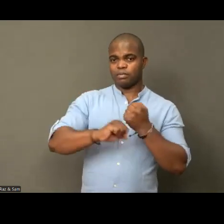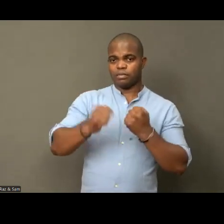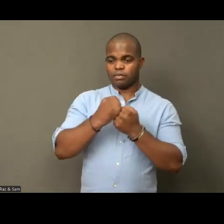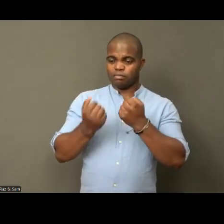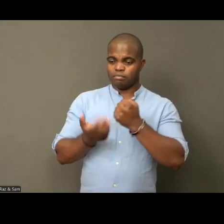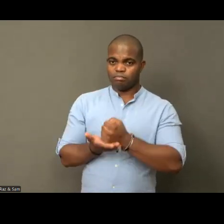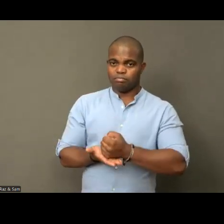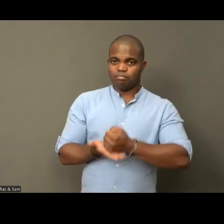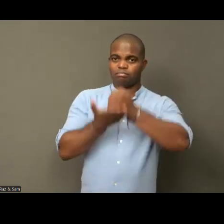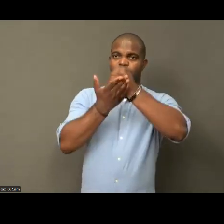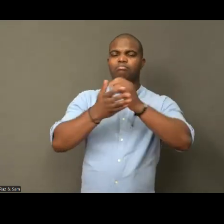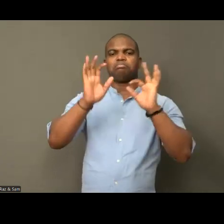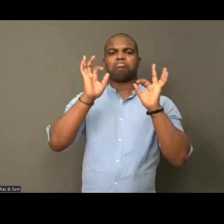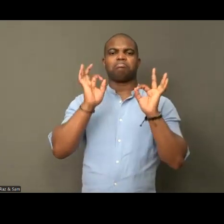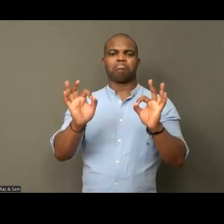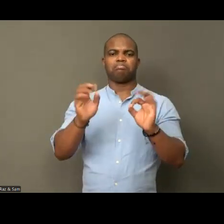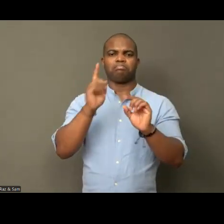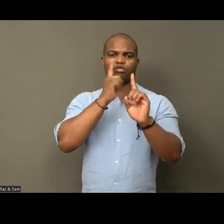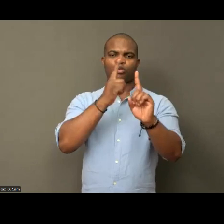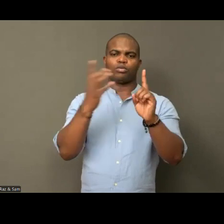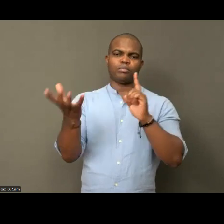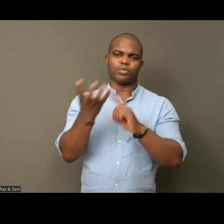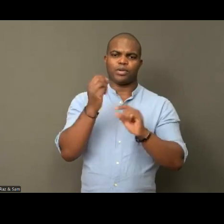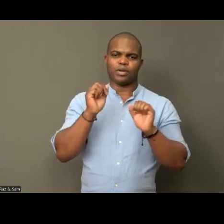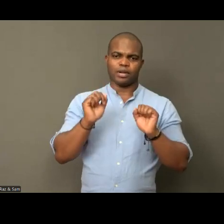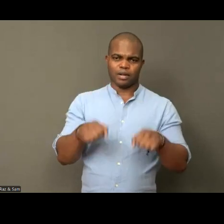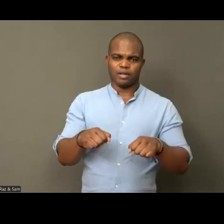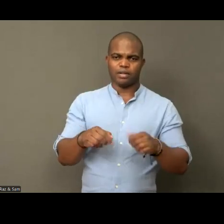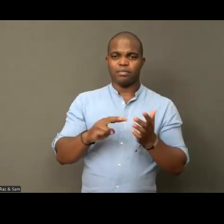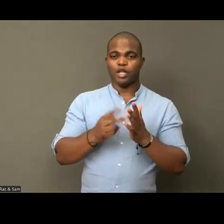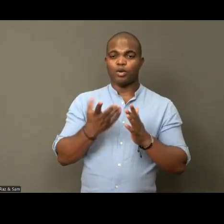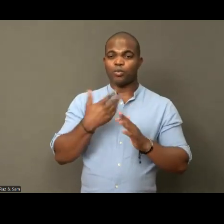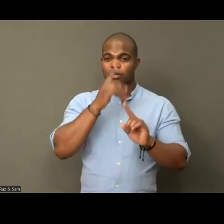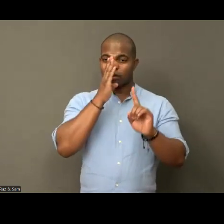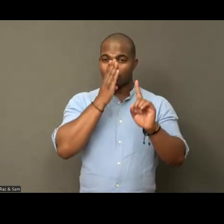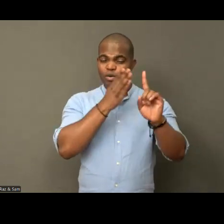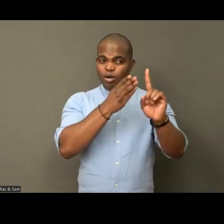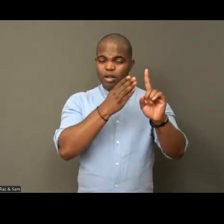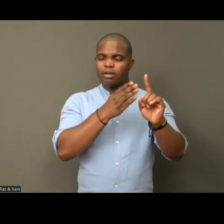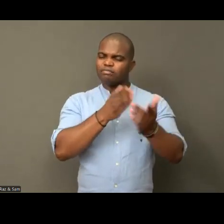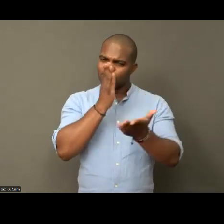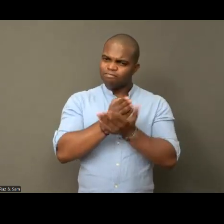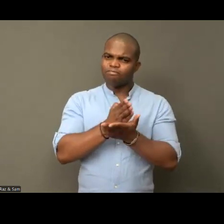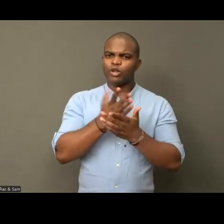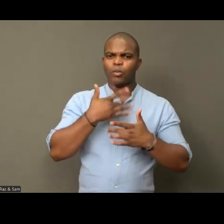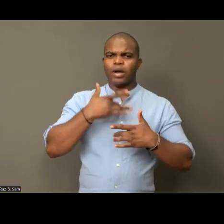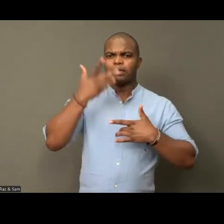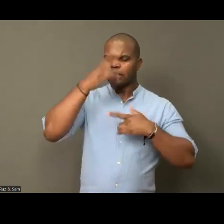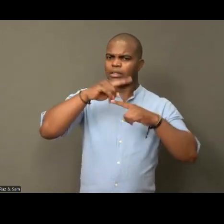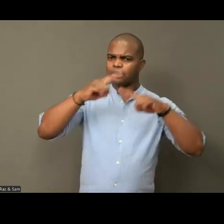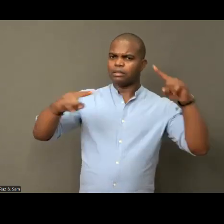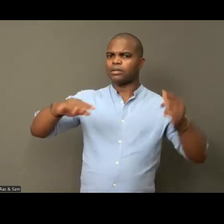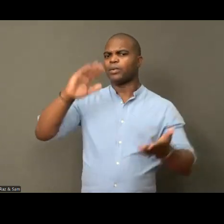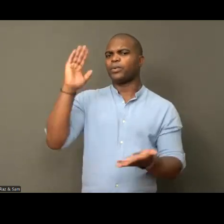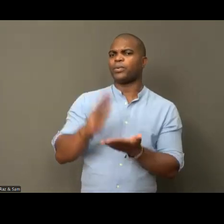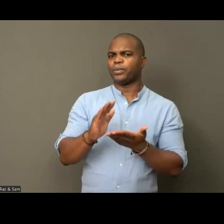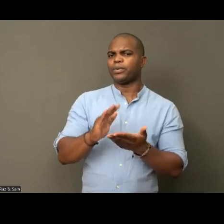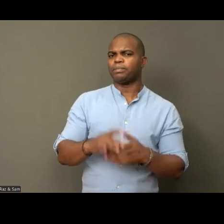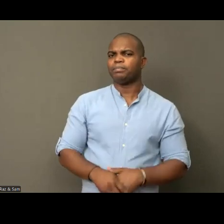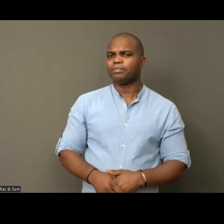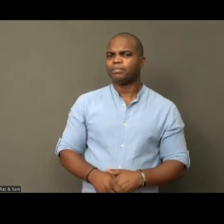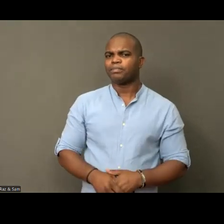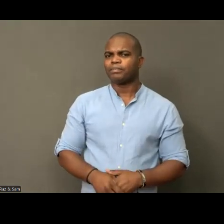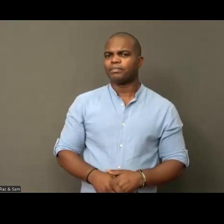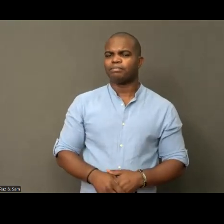doenças. Também estendo, por fim, meus agradecimentos aos participantes que